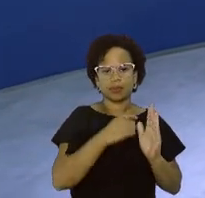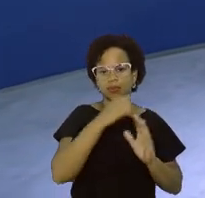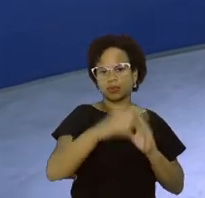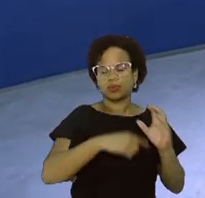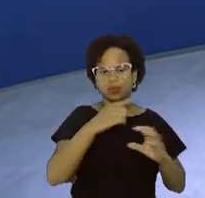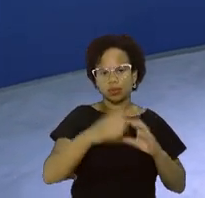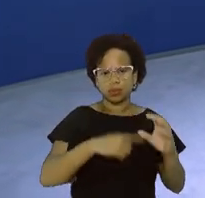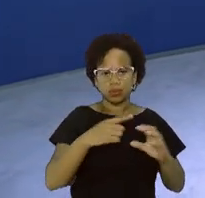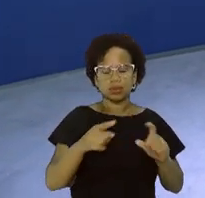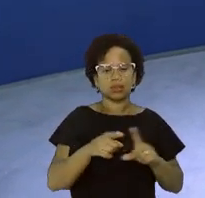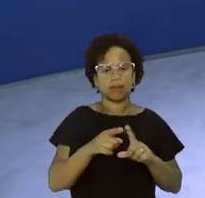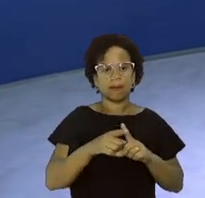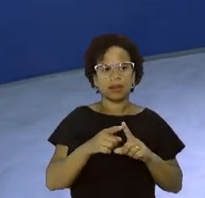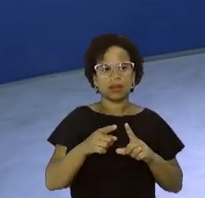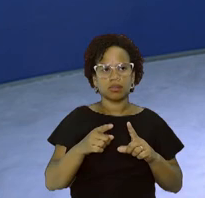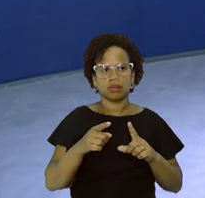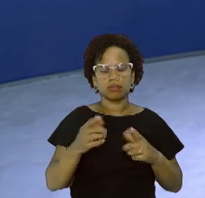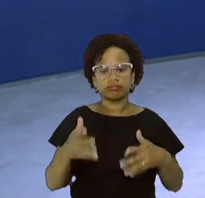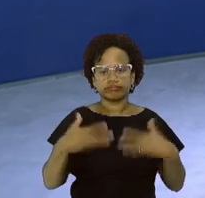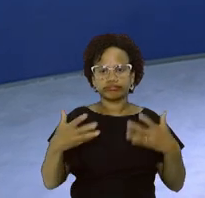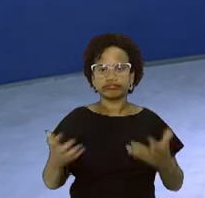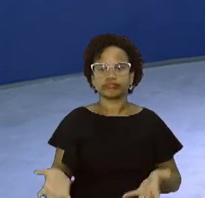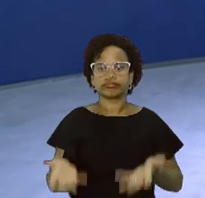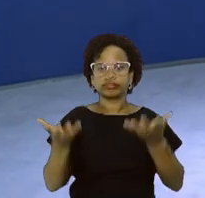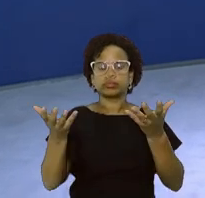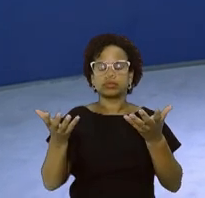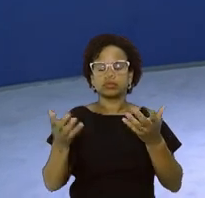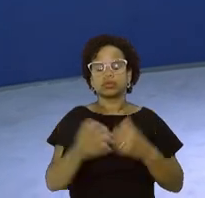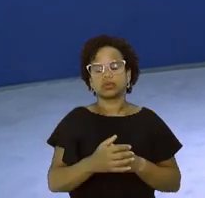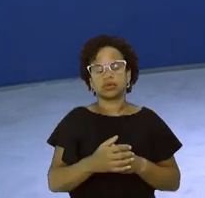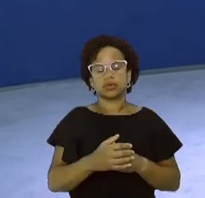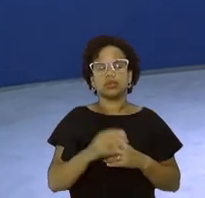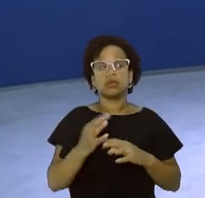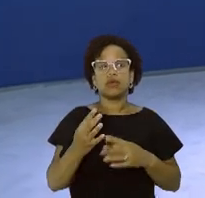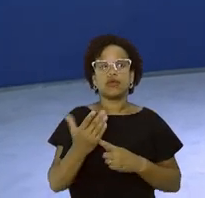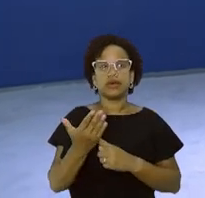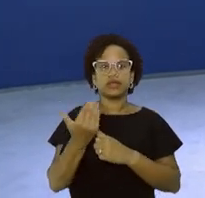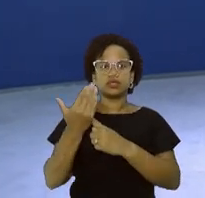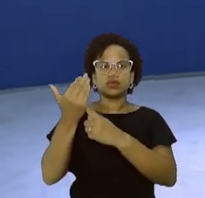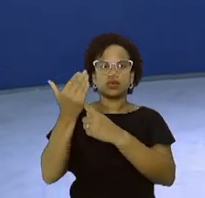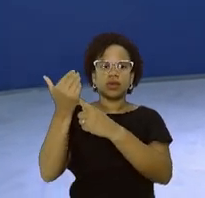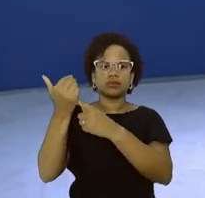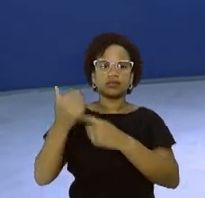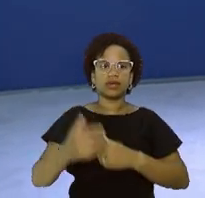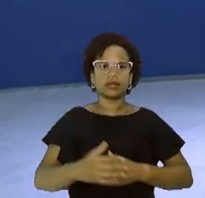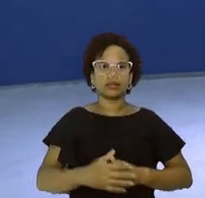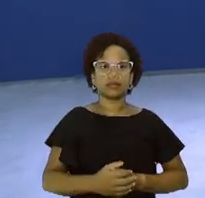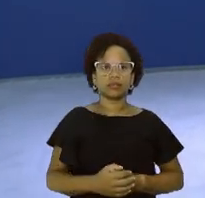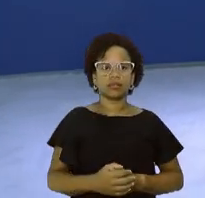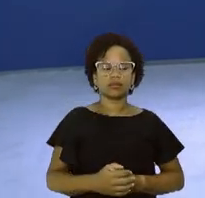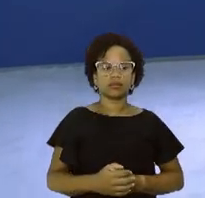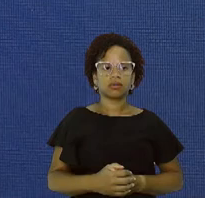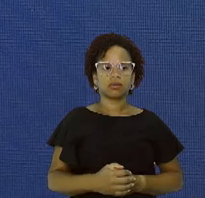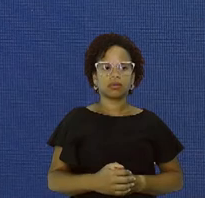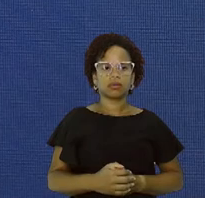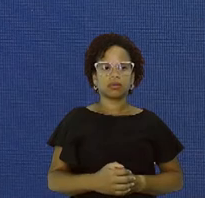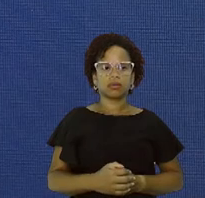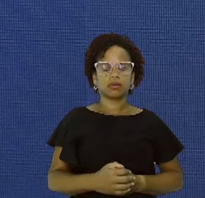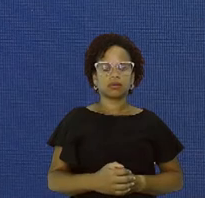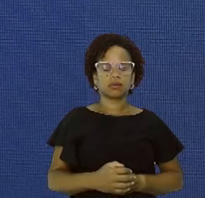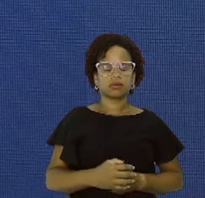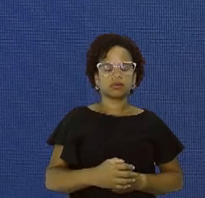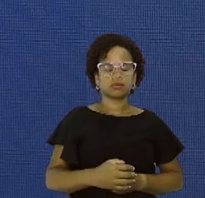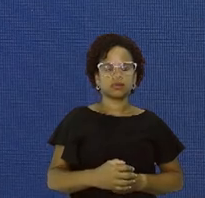tecnologia alguns setores específico então o nosso histórico como a gente tá muito tempo já fazendo isso